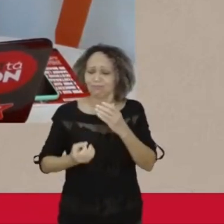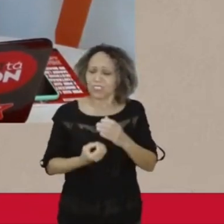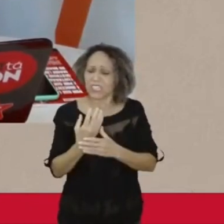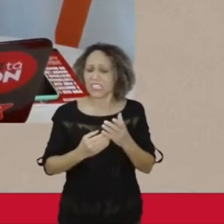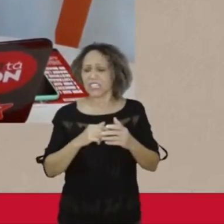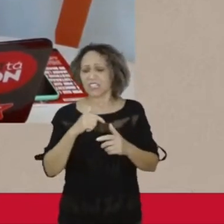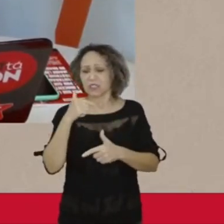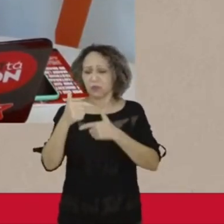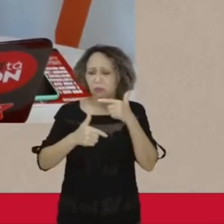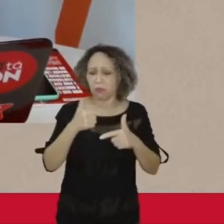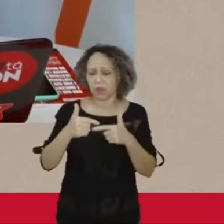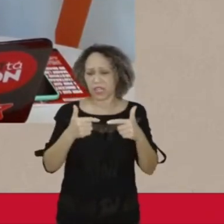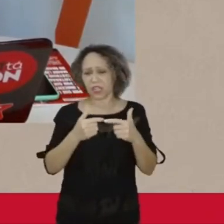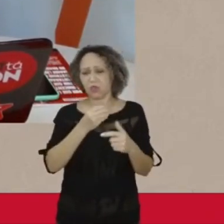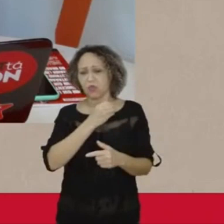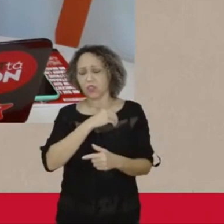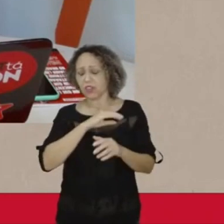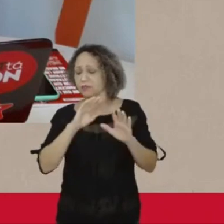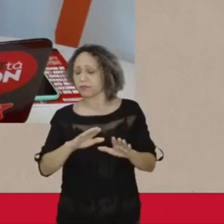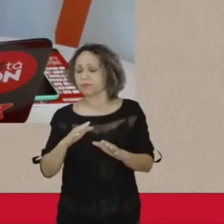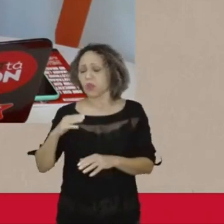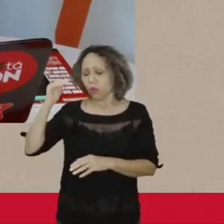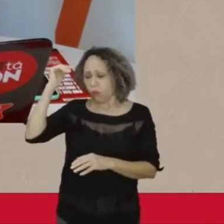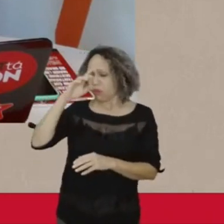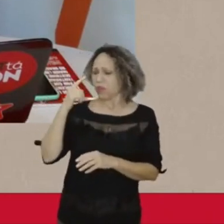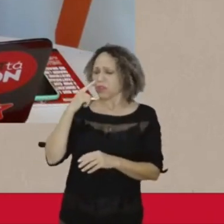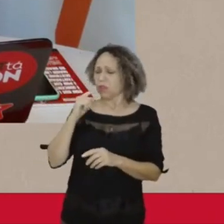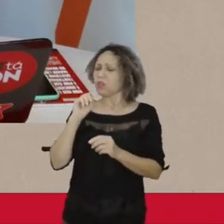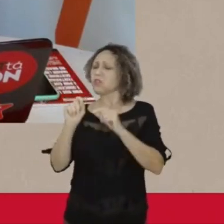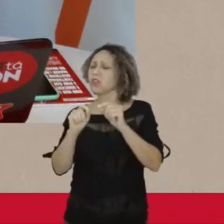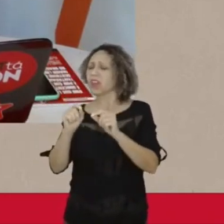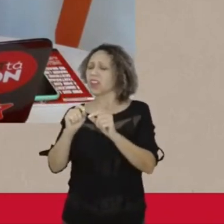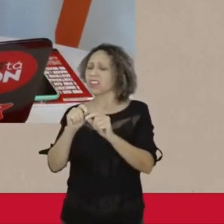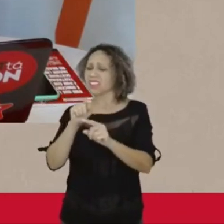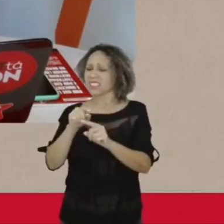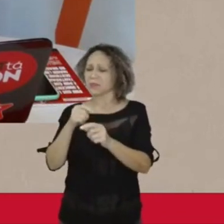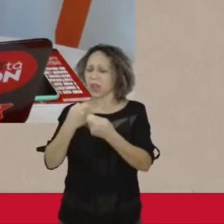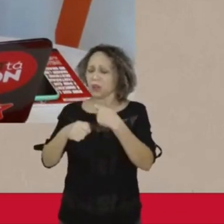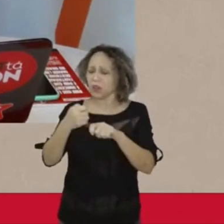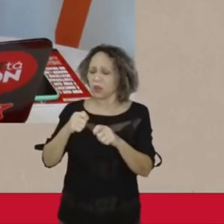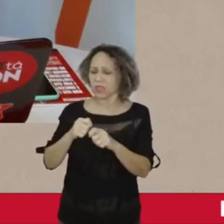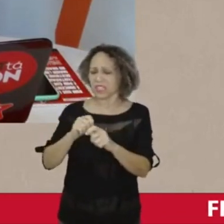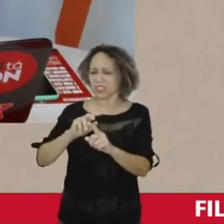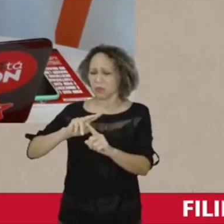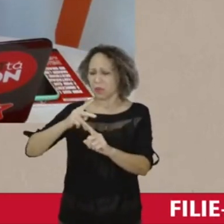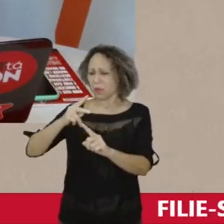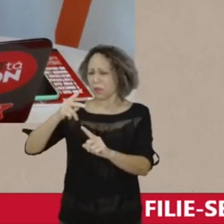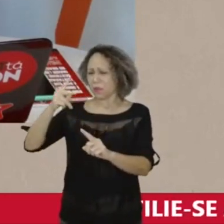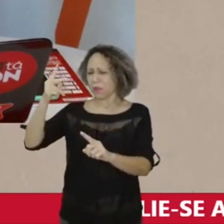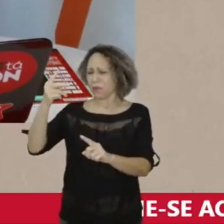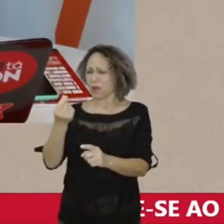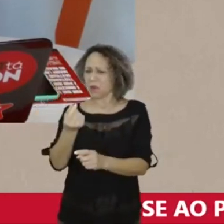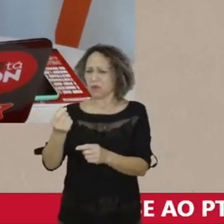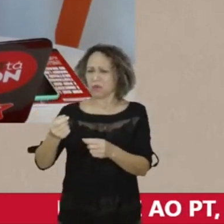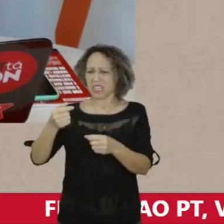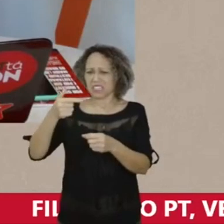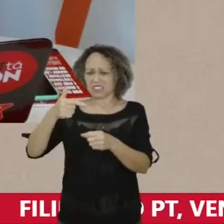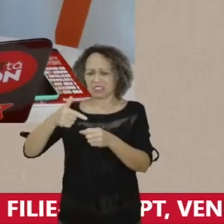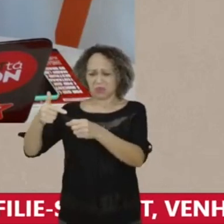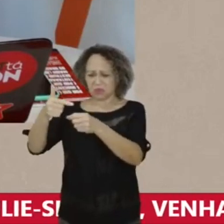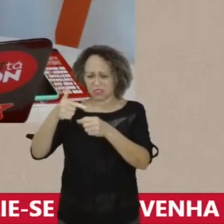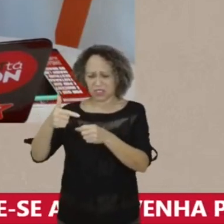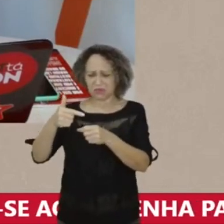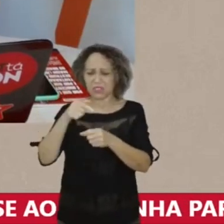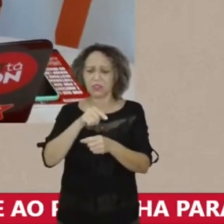Petrobras faz um tarifaço aumentando os preços de combustíveis, a inflação se eleva e o Banco Central sobe juros